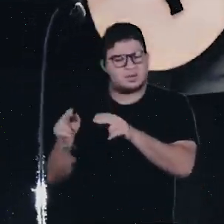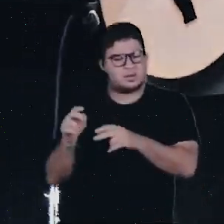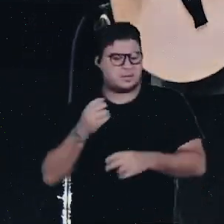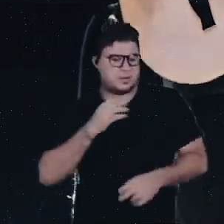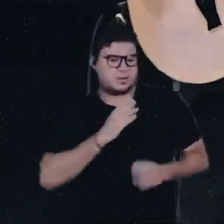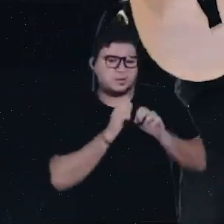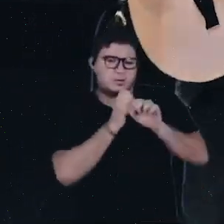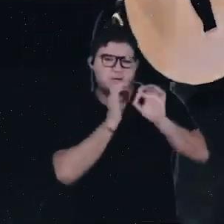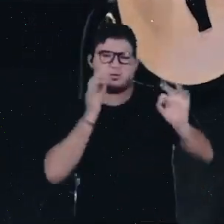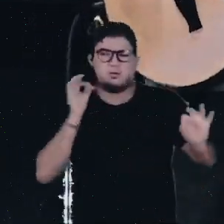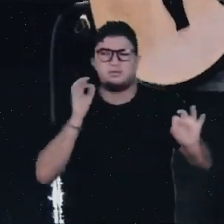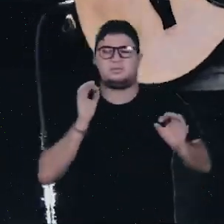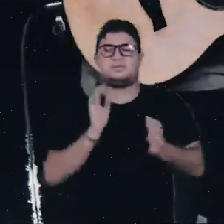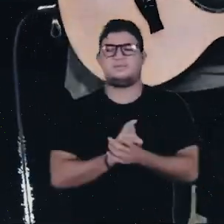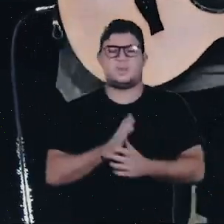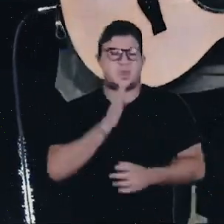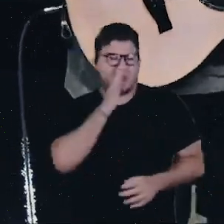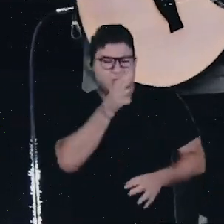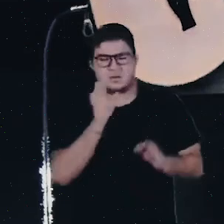rejeitar.